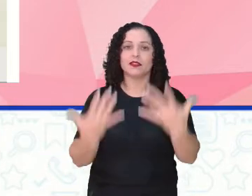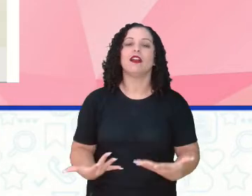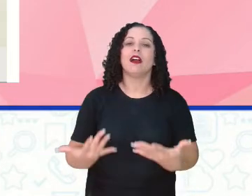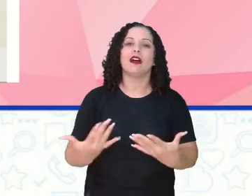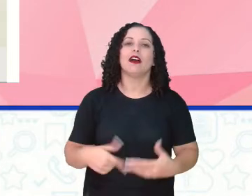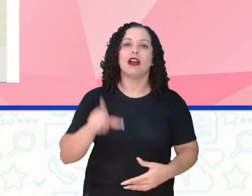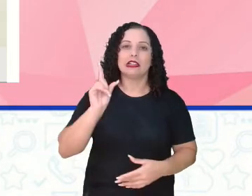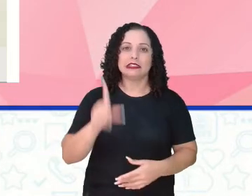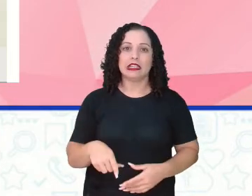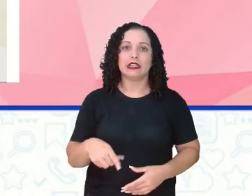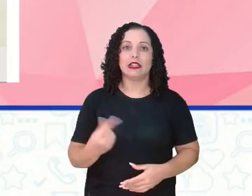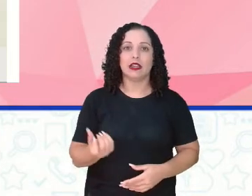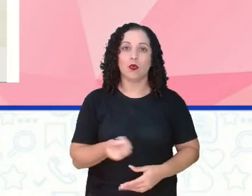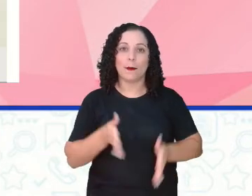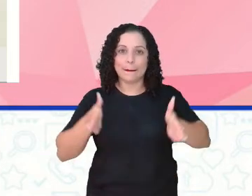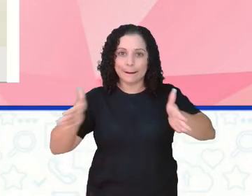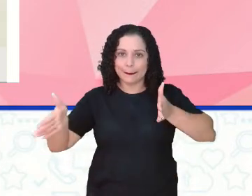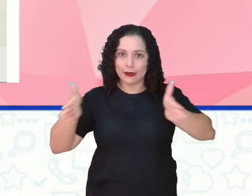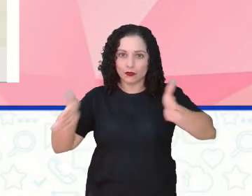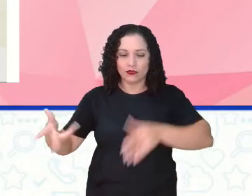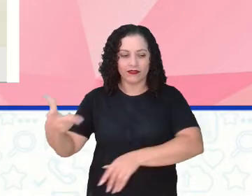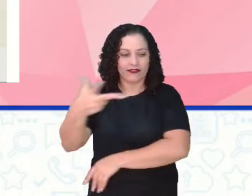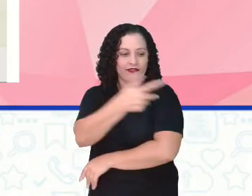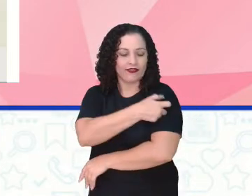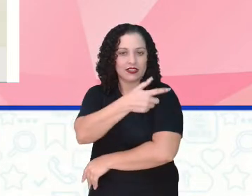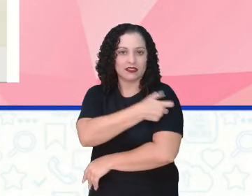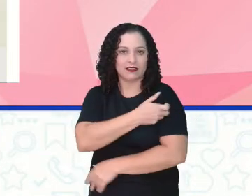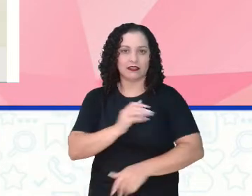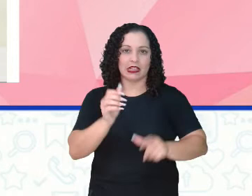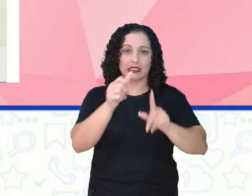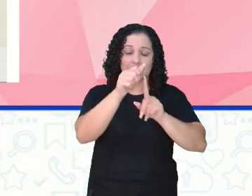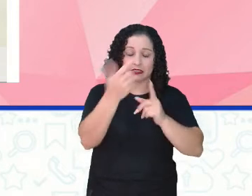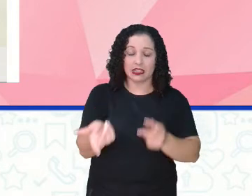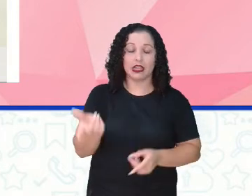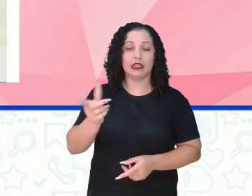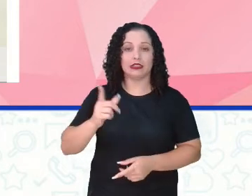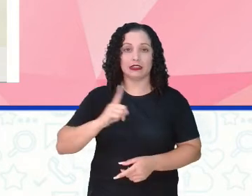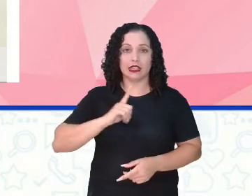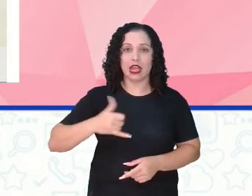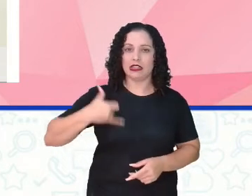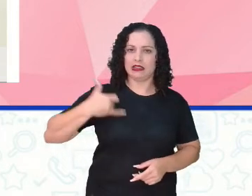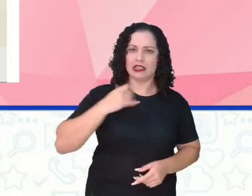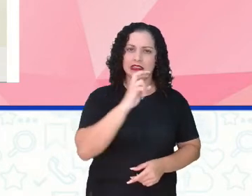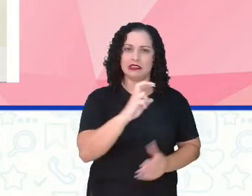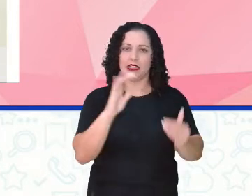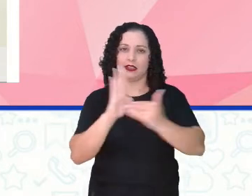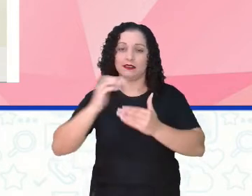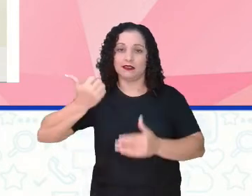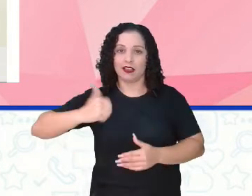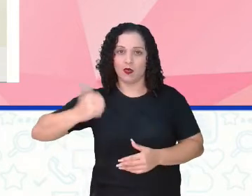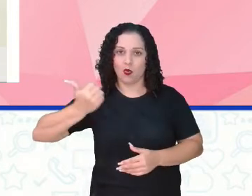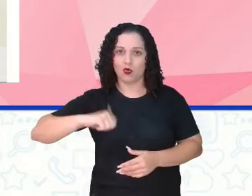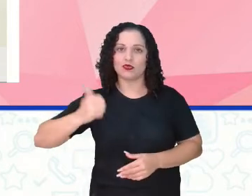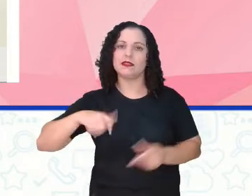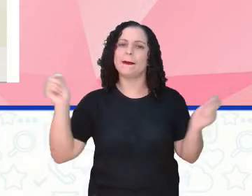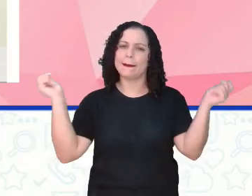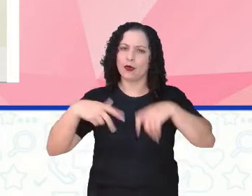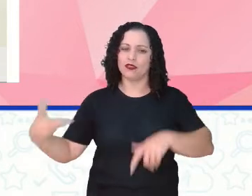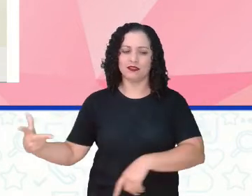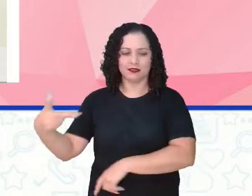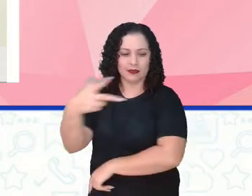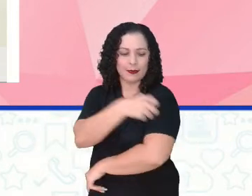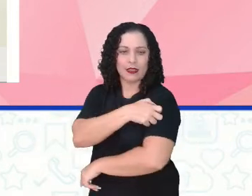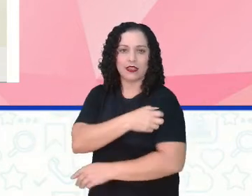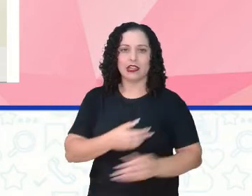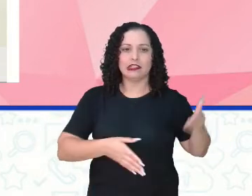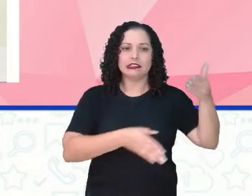ampliação, as crianças entre 5 e 11 anos vão poder receber os imunizantes de segunda a sexta, das 8 às 16, em